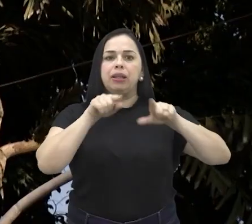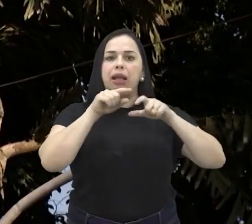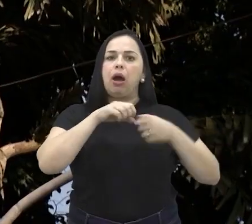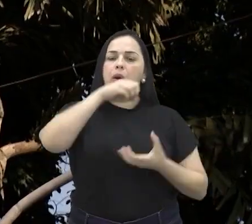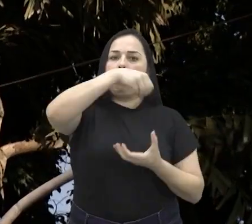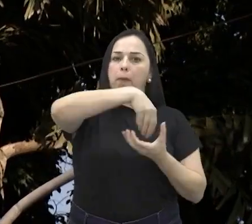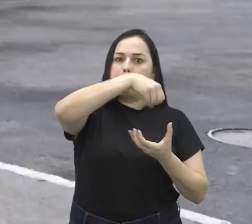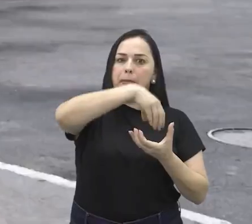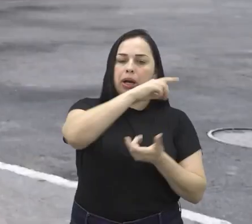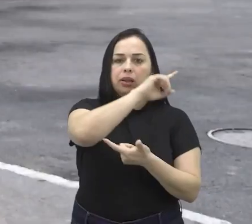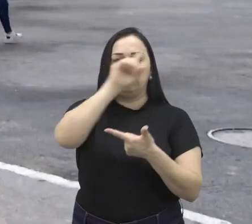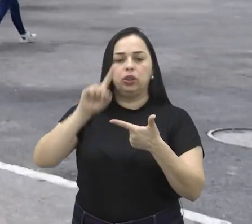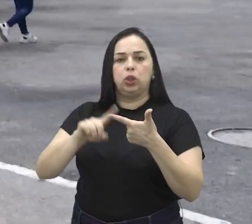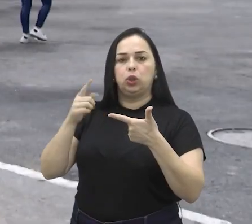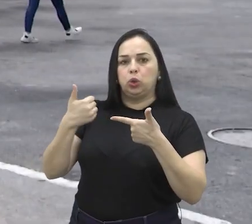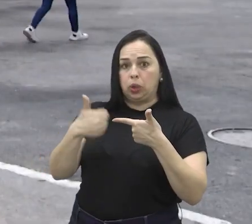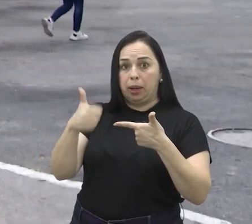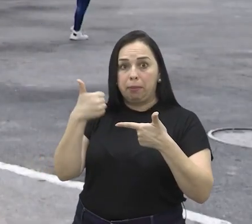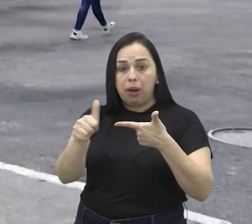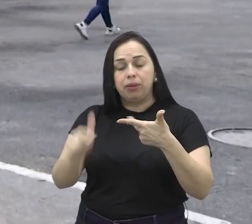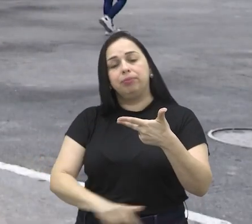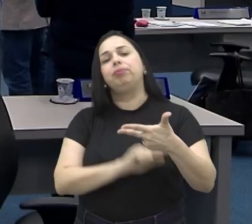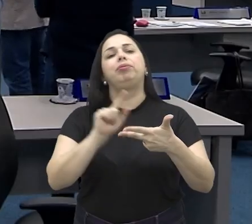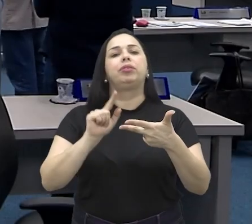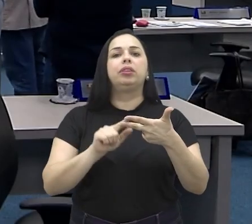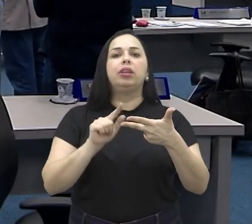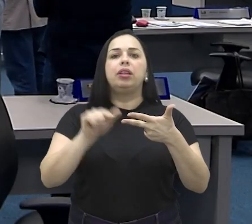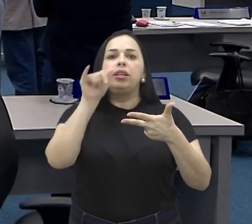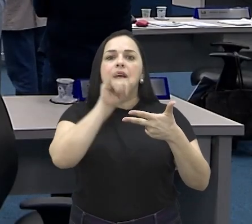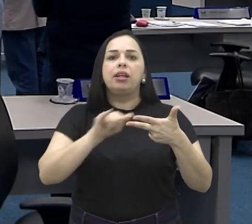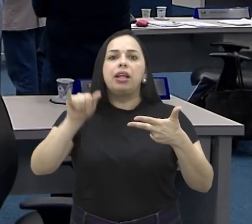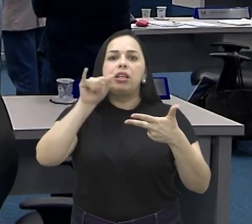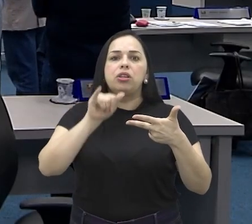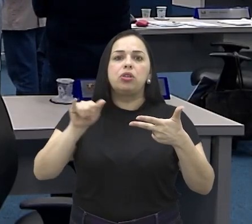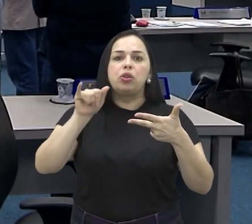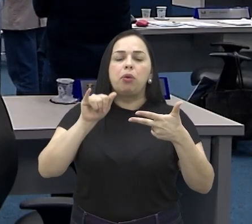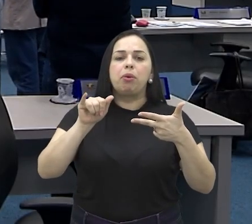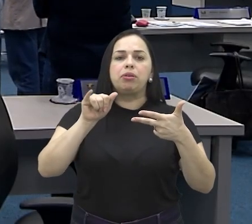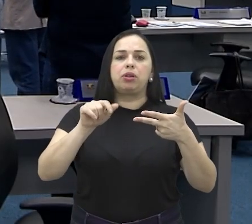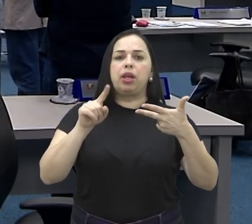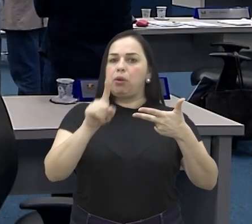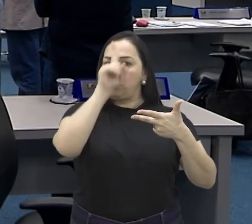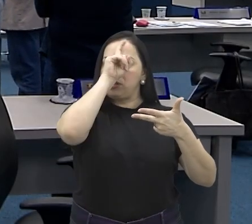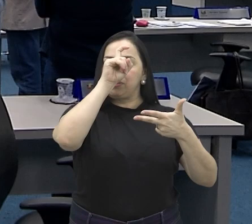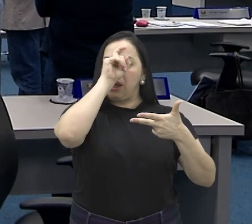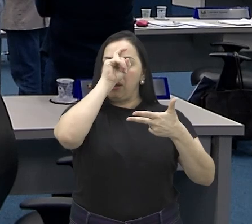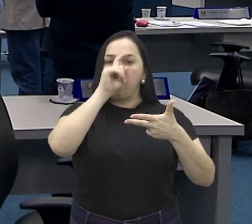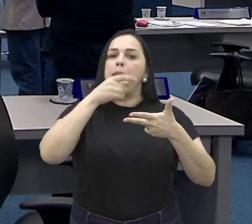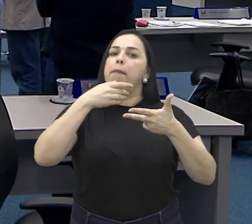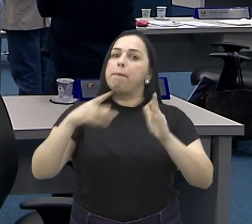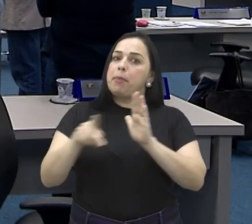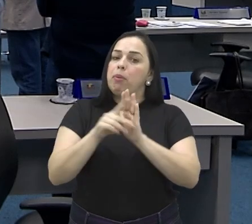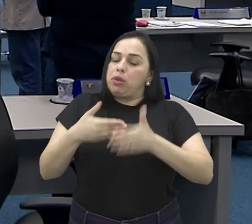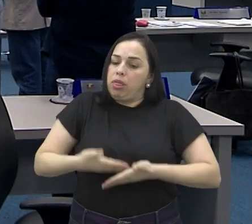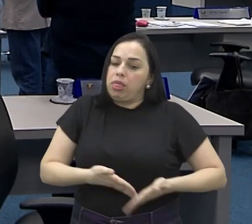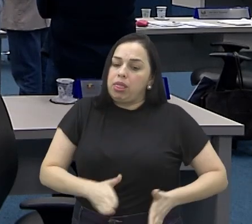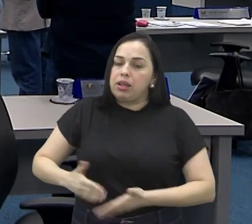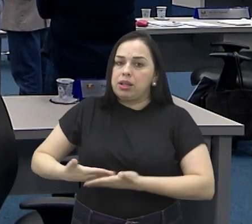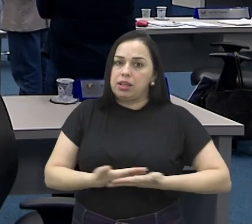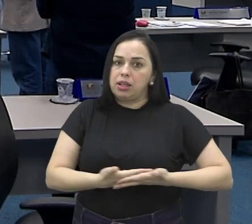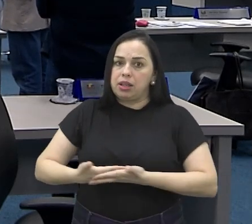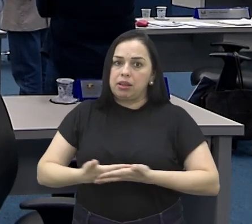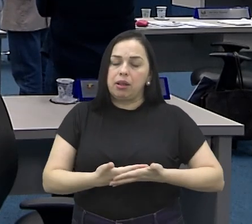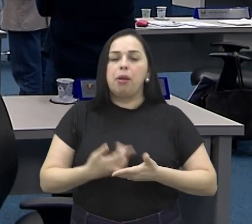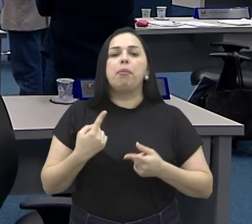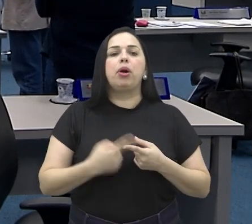funcionários da Urban, concessão do transporte coletivo e o anúncio de uma maternidade para o município, dentro do Programa